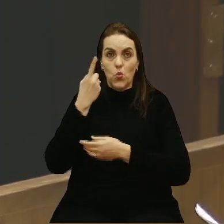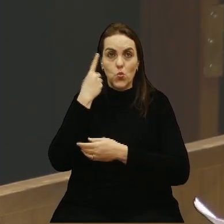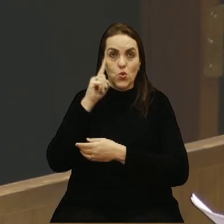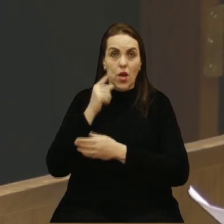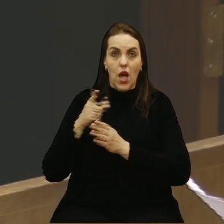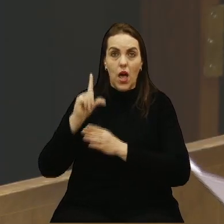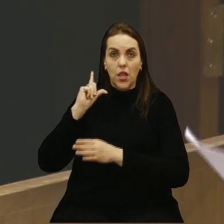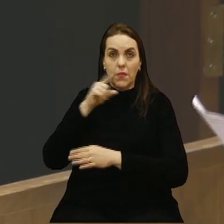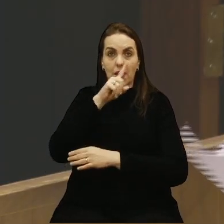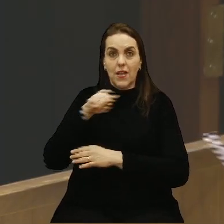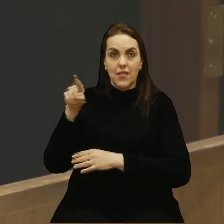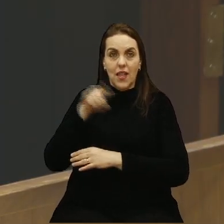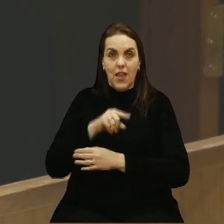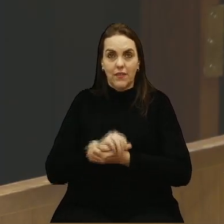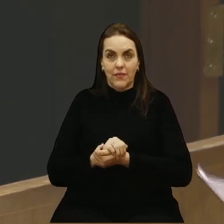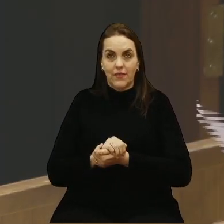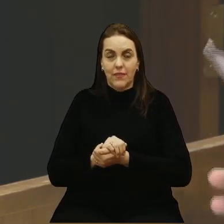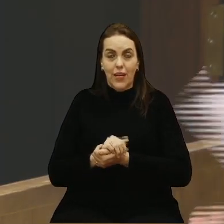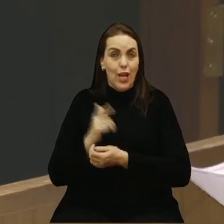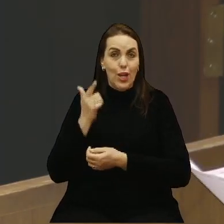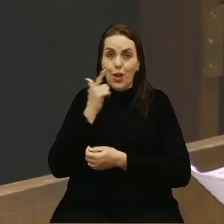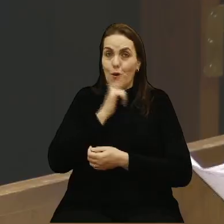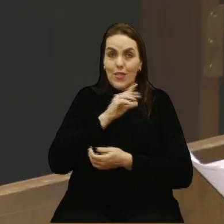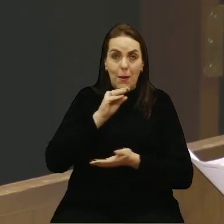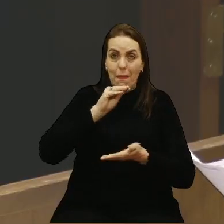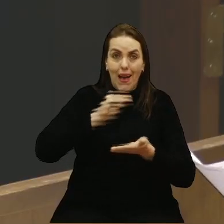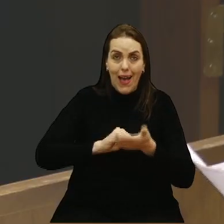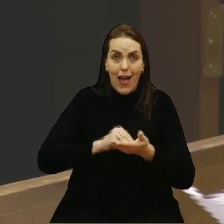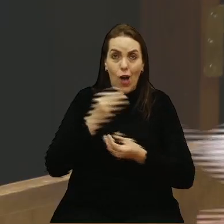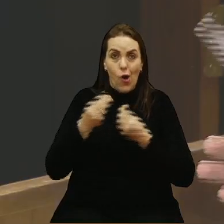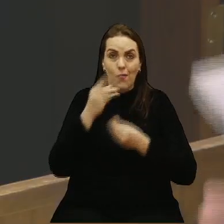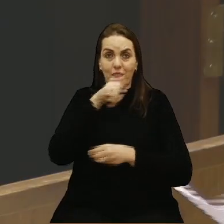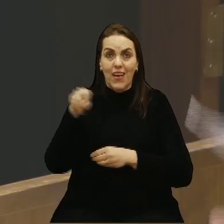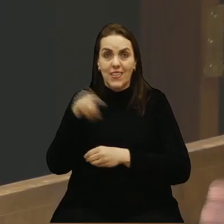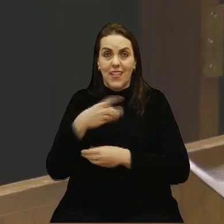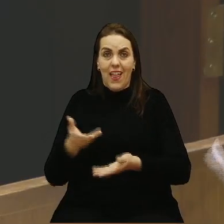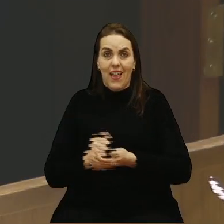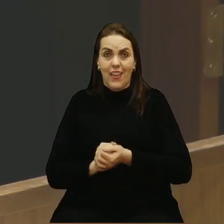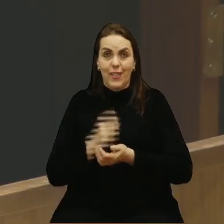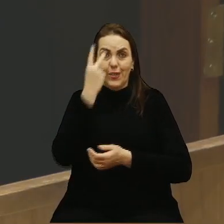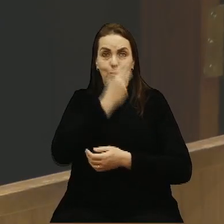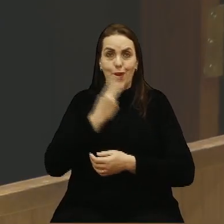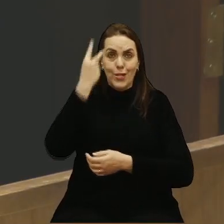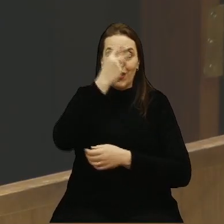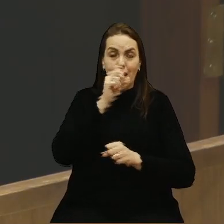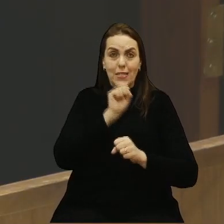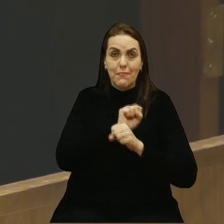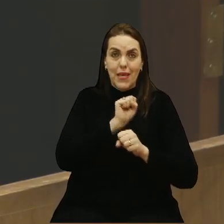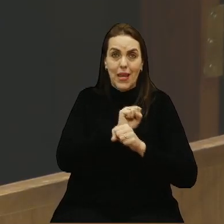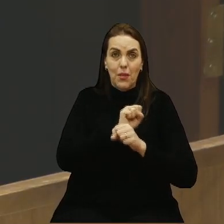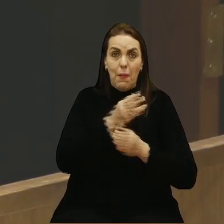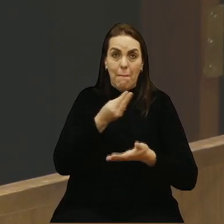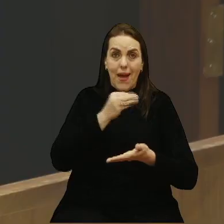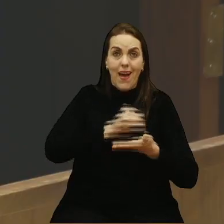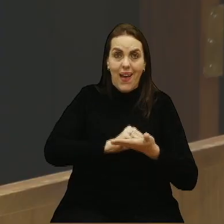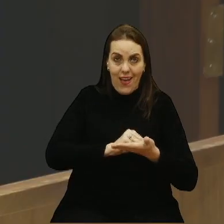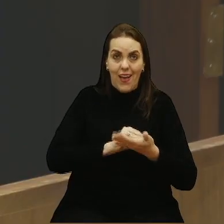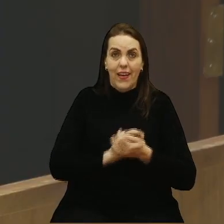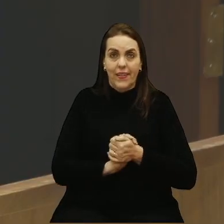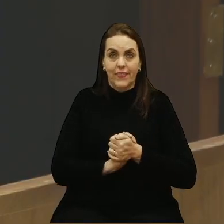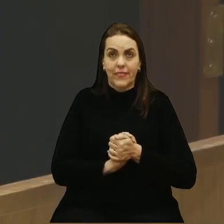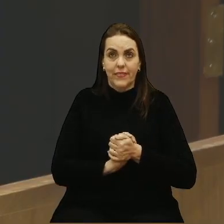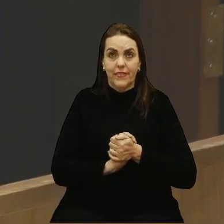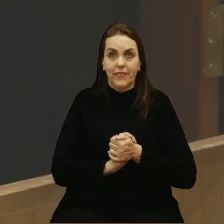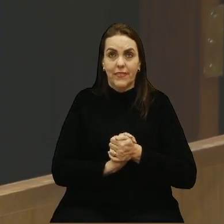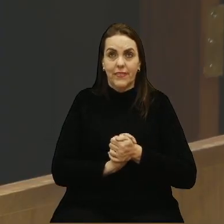atendimento. Ele não consegue nem marcar, ele fica 2 horas esperando para marcar a consulta. A